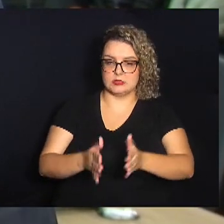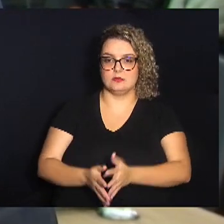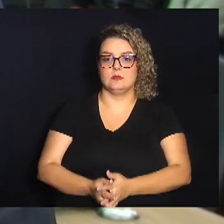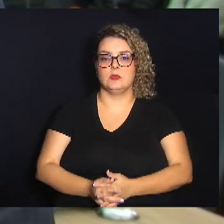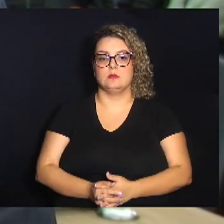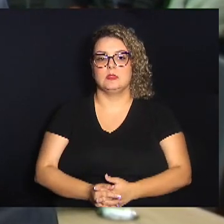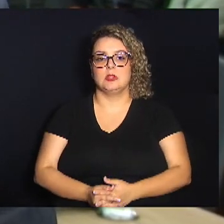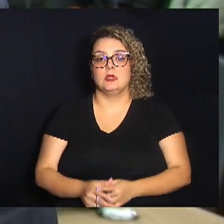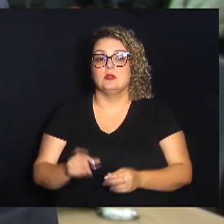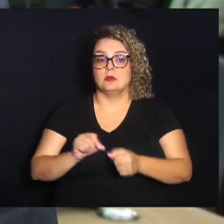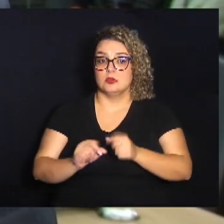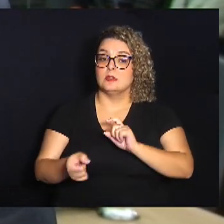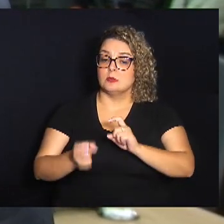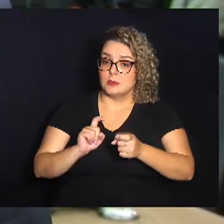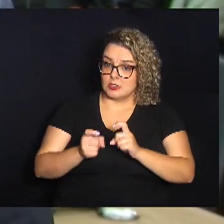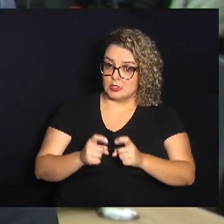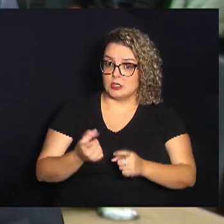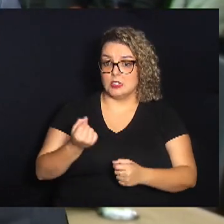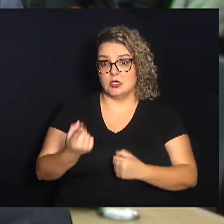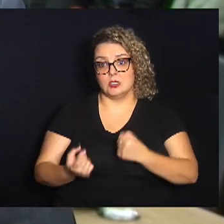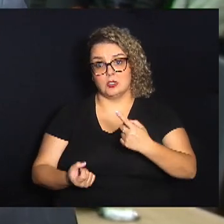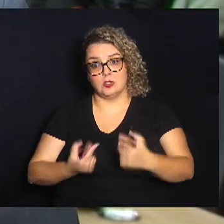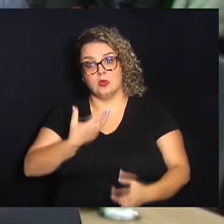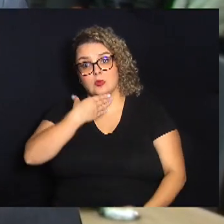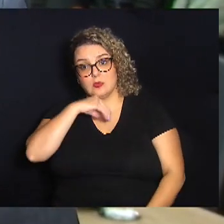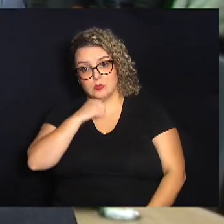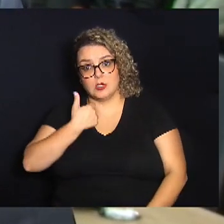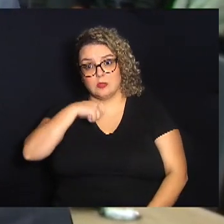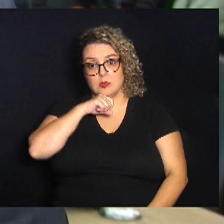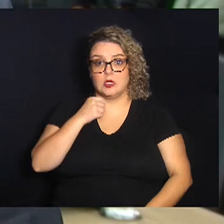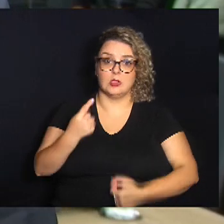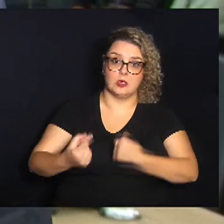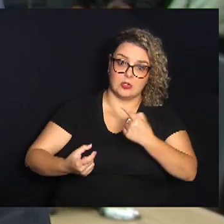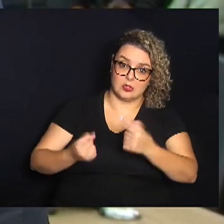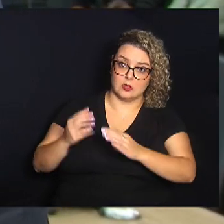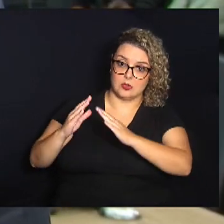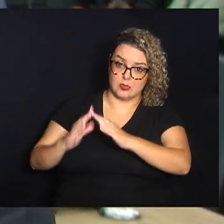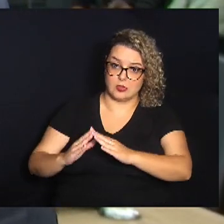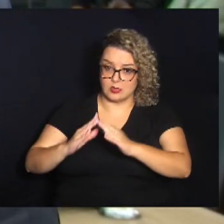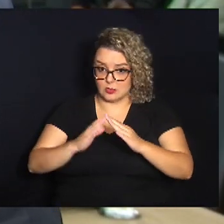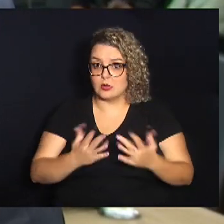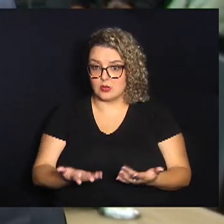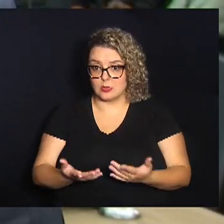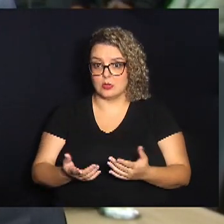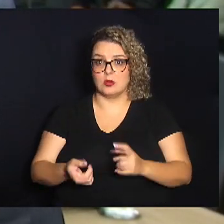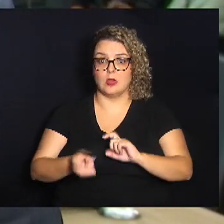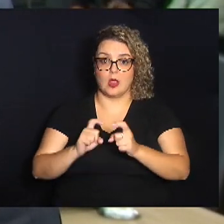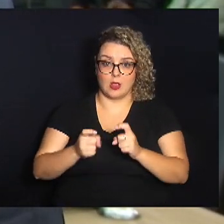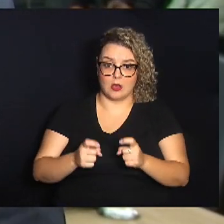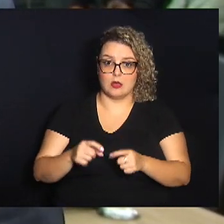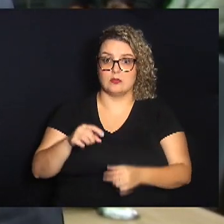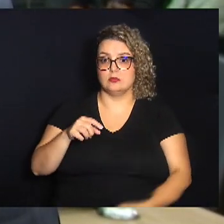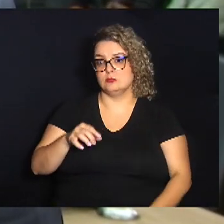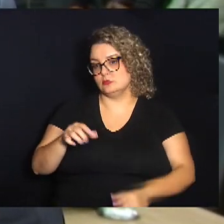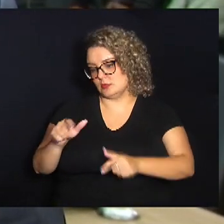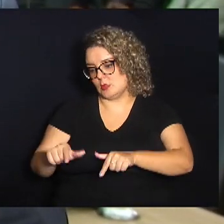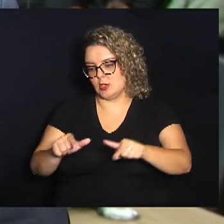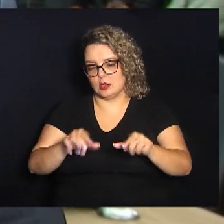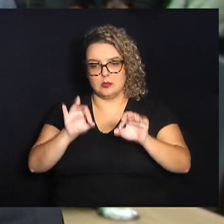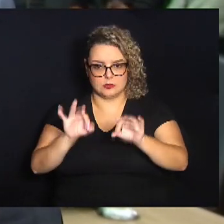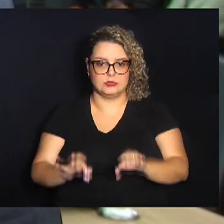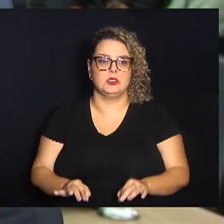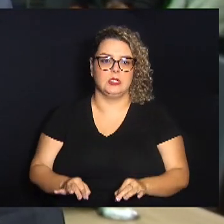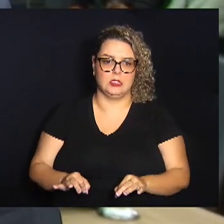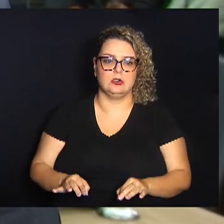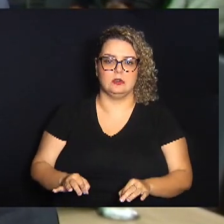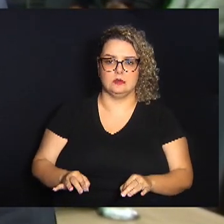Fiz uma reunião com alguns pais e também com alguns moradores, né? Foram reuniões ali pontuais, no local,